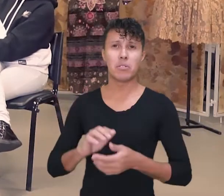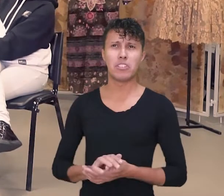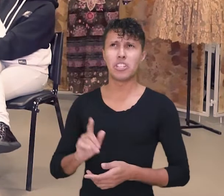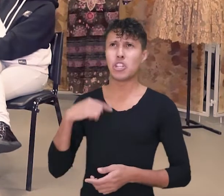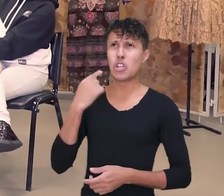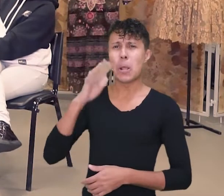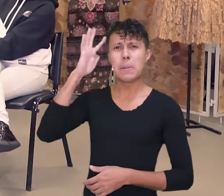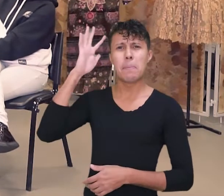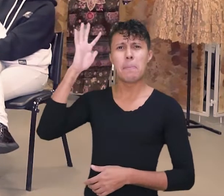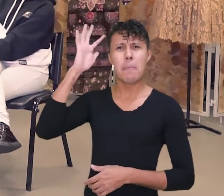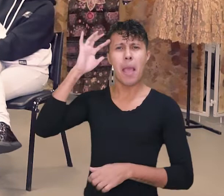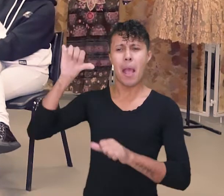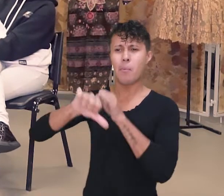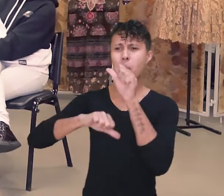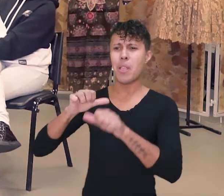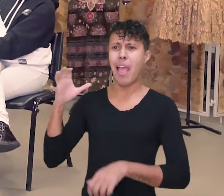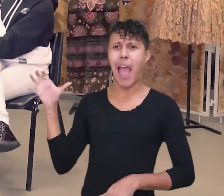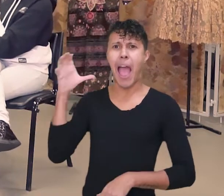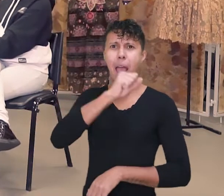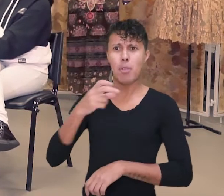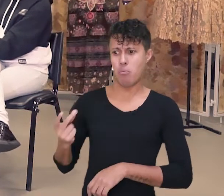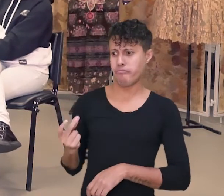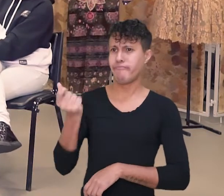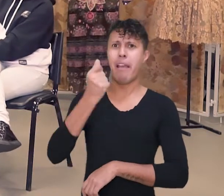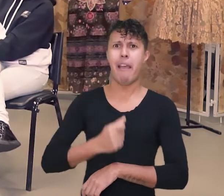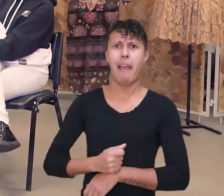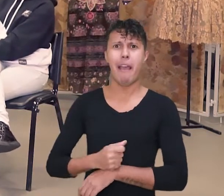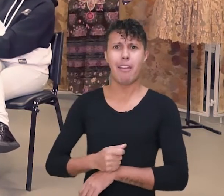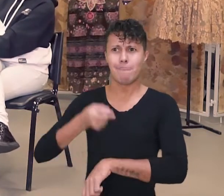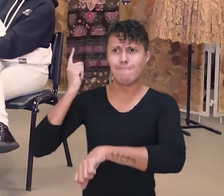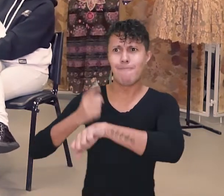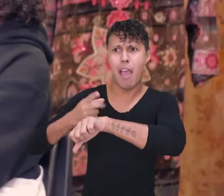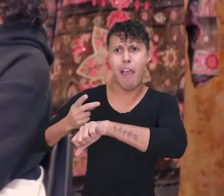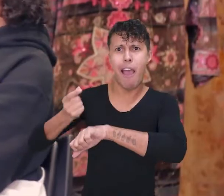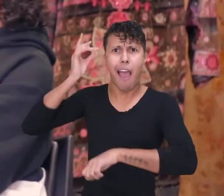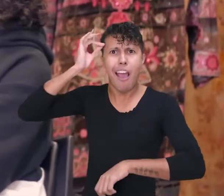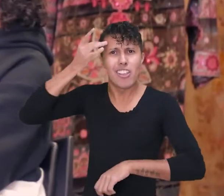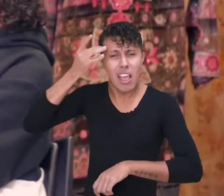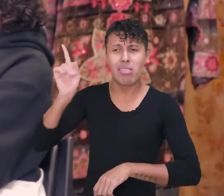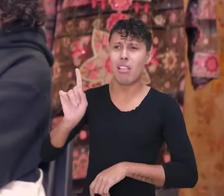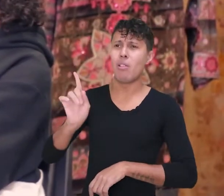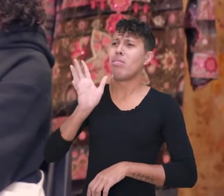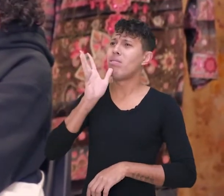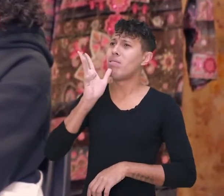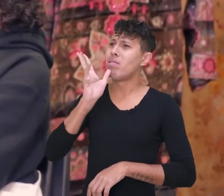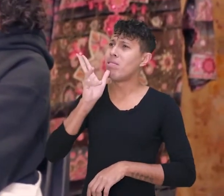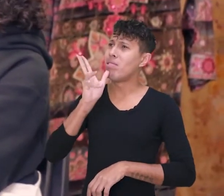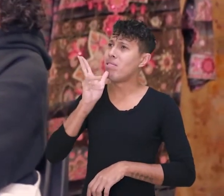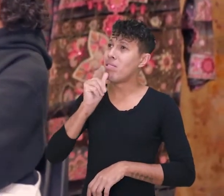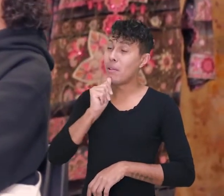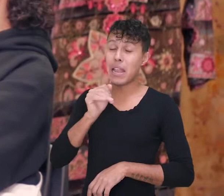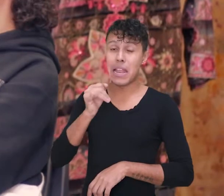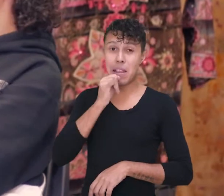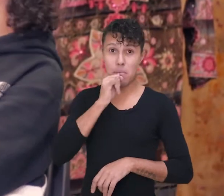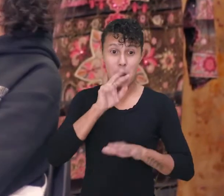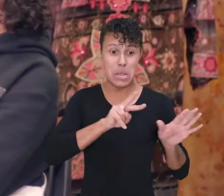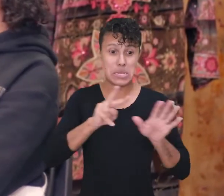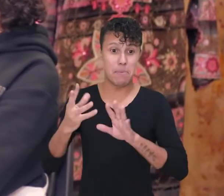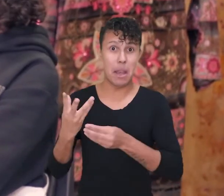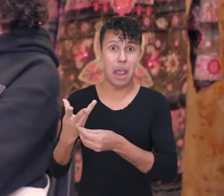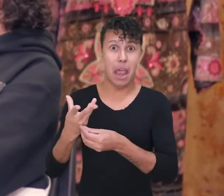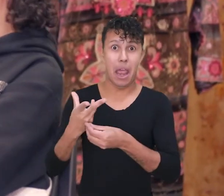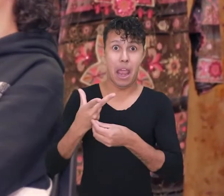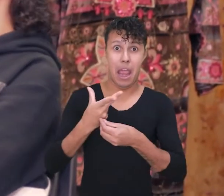gente imagina a mudança como uma coisa rápida, uma coisa que a gente precisa para amanhã. E às vezes não, às vezes demora muito tempo. A Semana de Arte Moderna reverbera